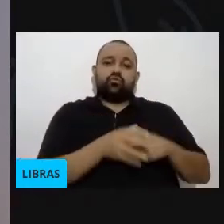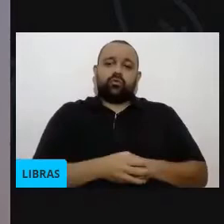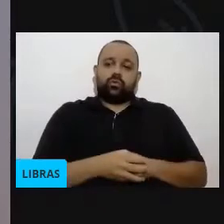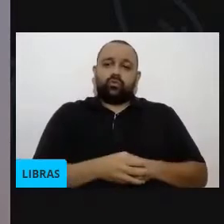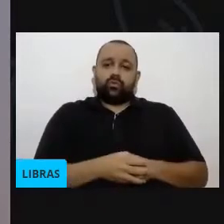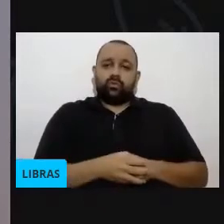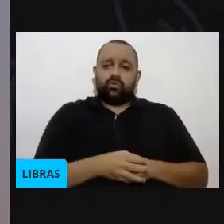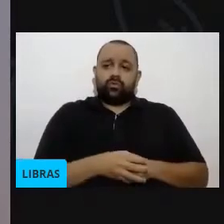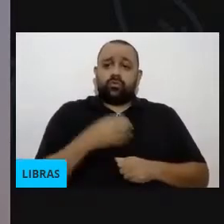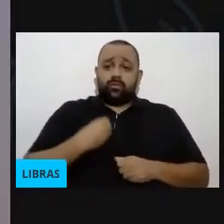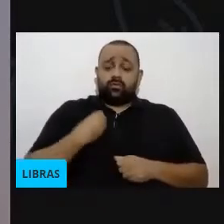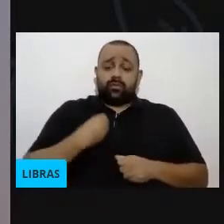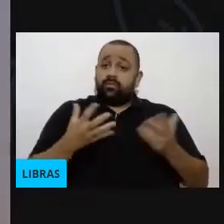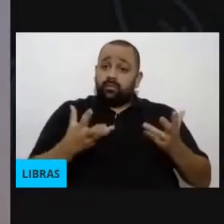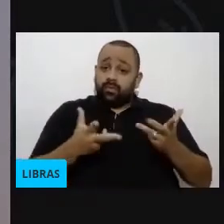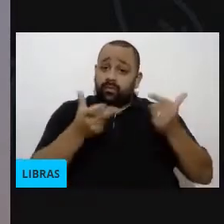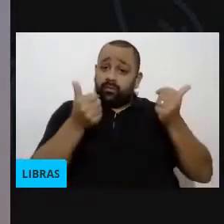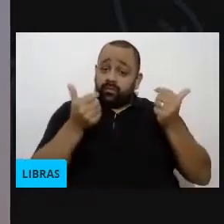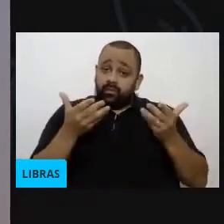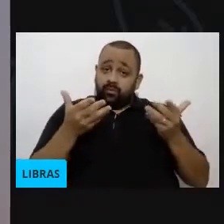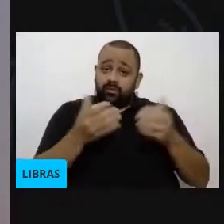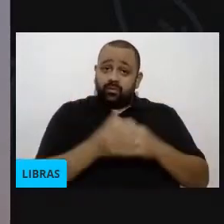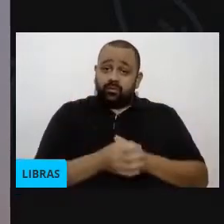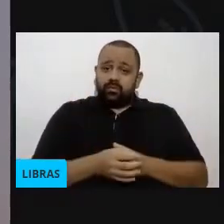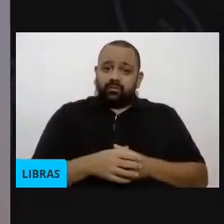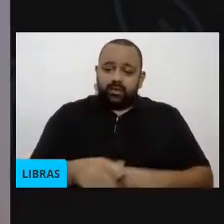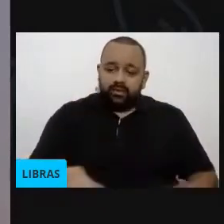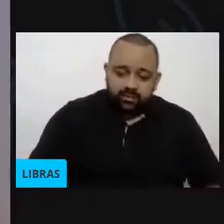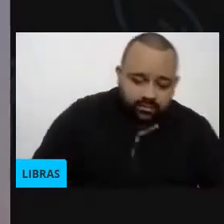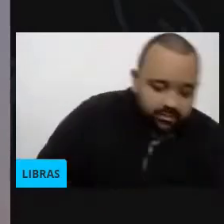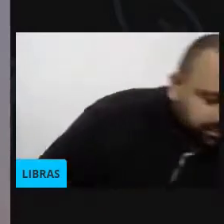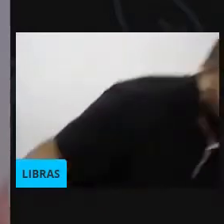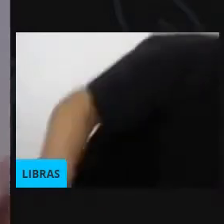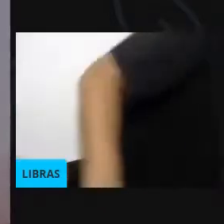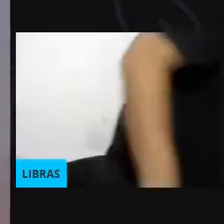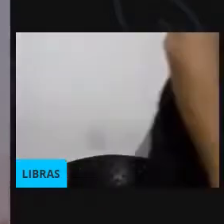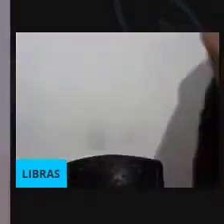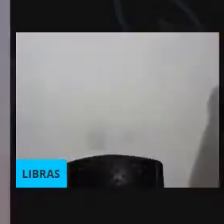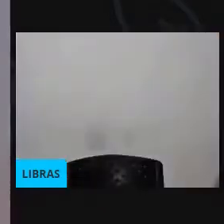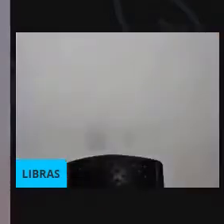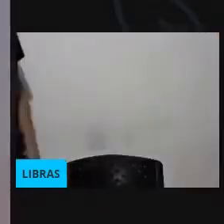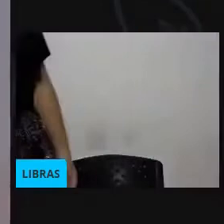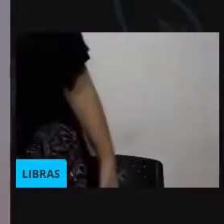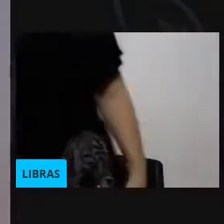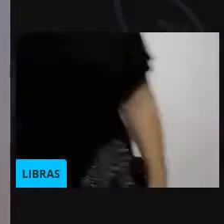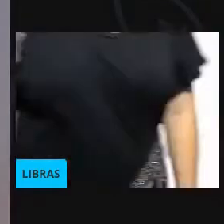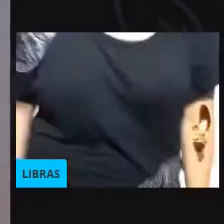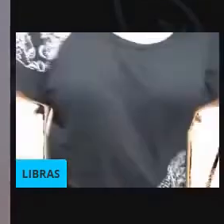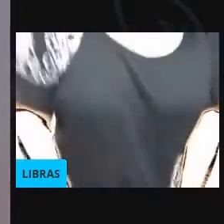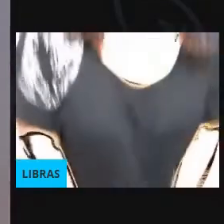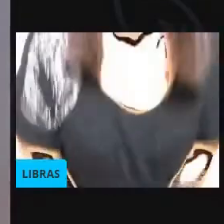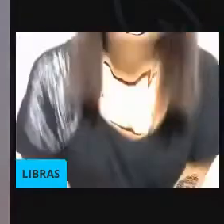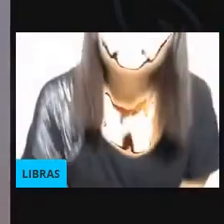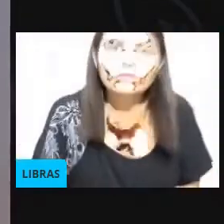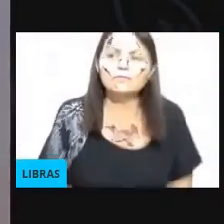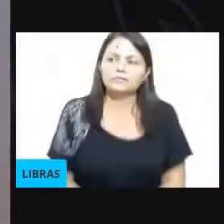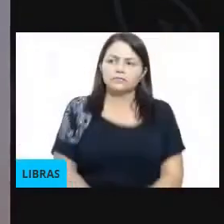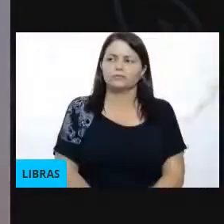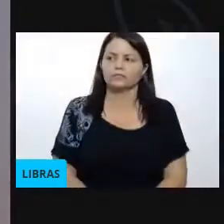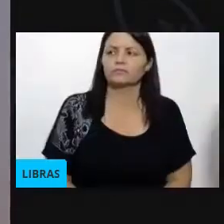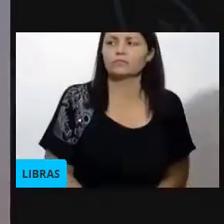viver momentos incríveis. Esse é o grande caminho. A gente ainda tem meses pela frente. A gente tem